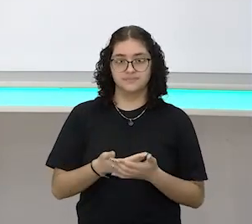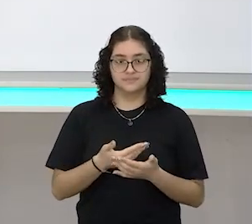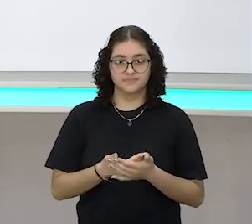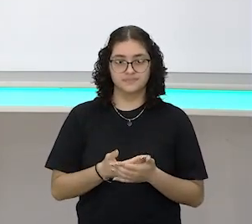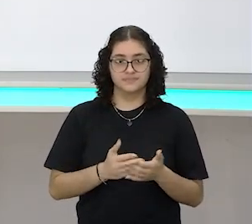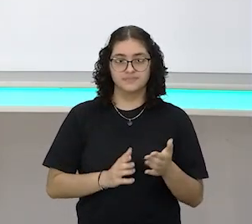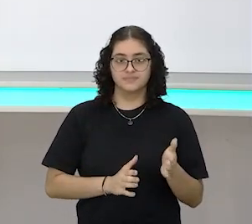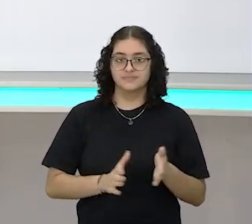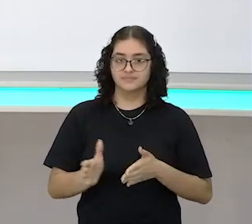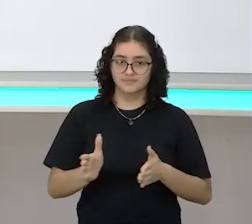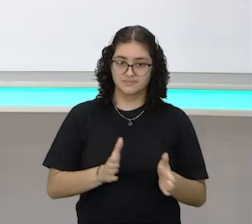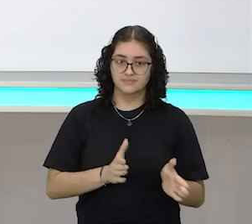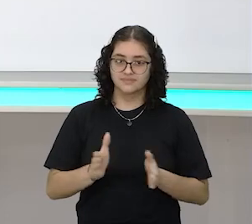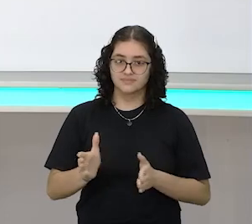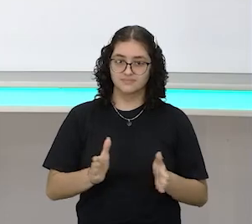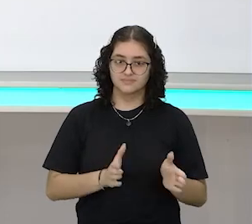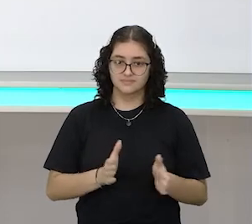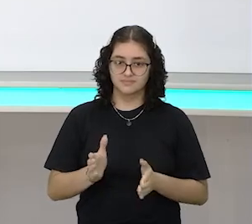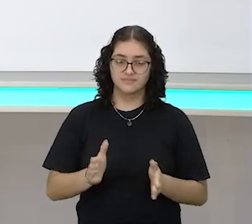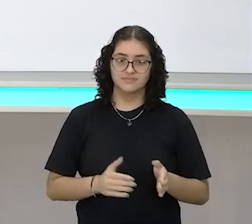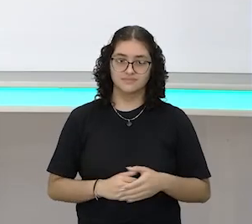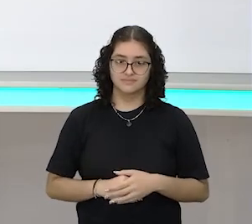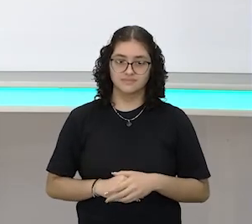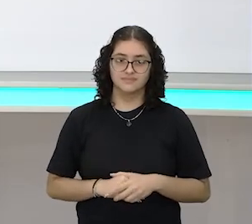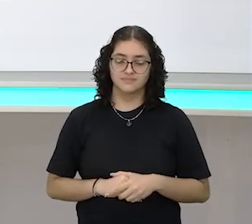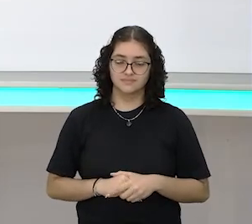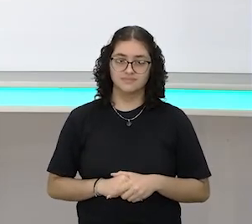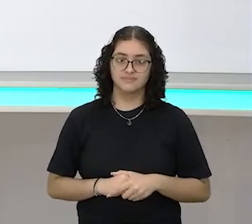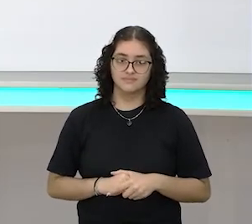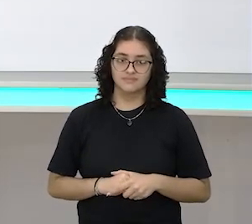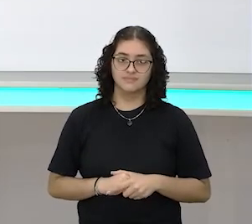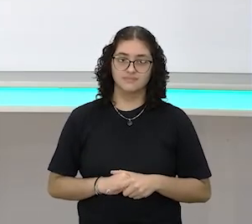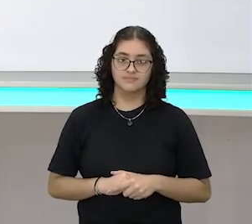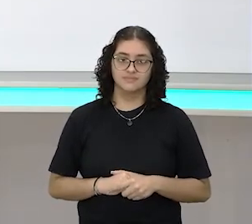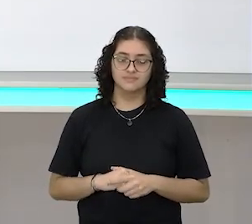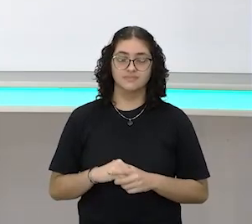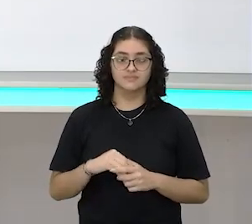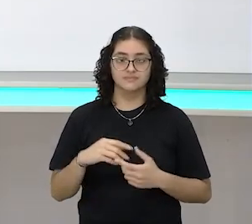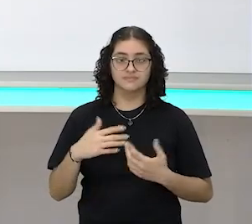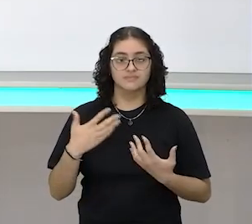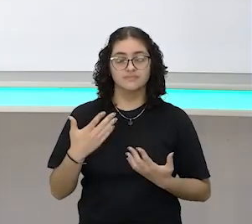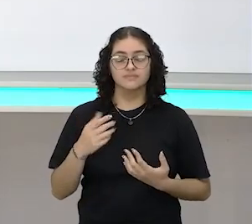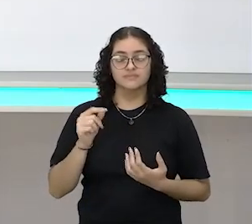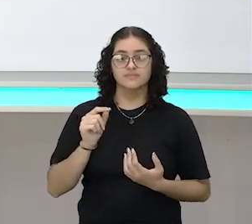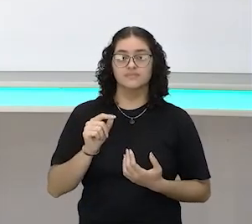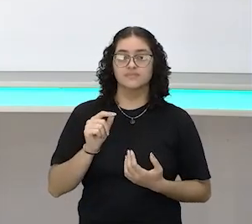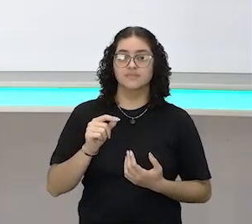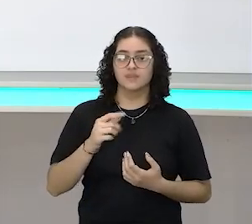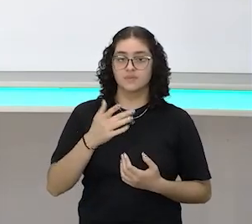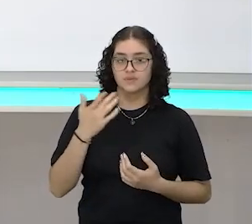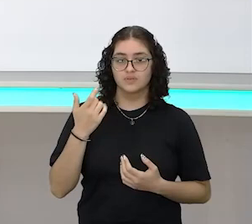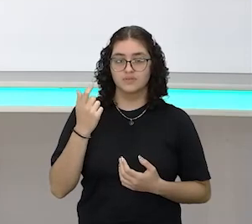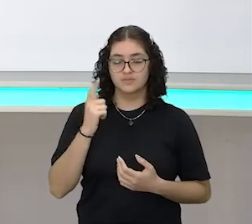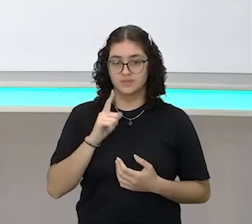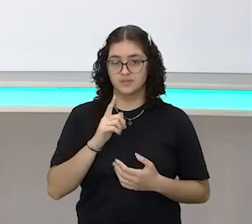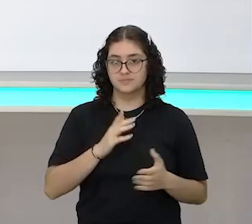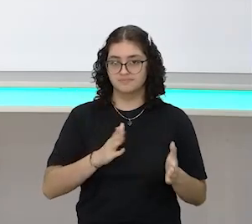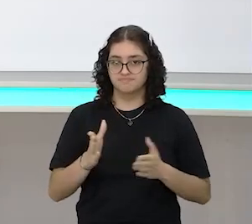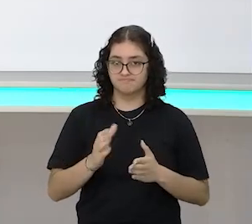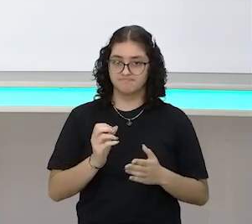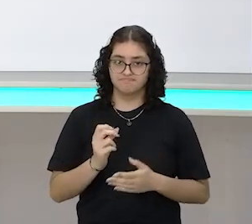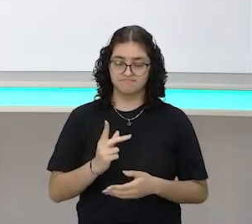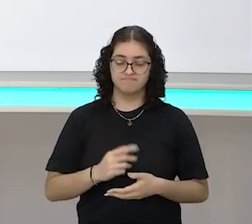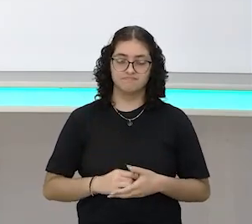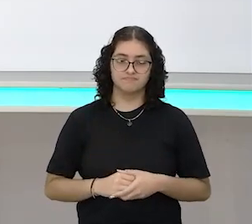aula mais abrangente, com certeza, com toda certeza, muito mais acessível a todos.